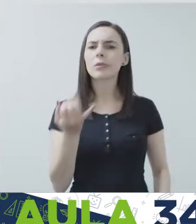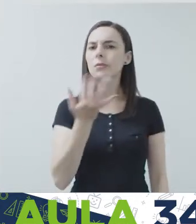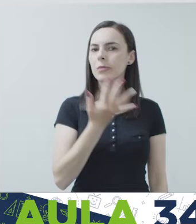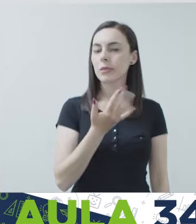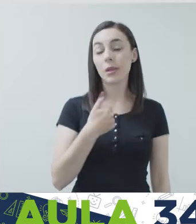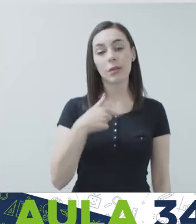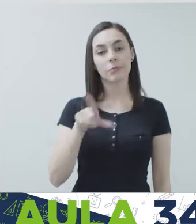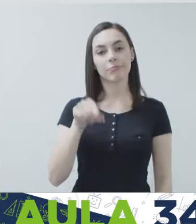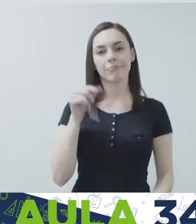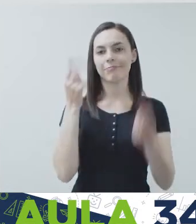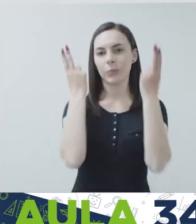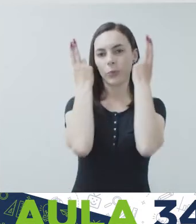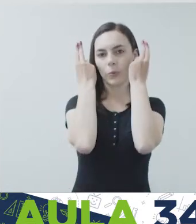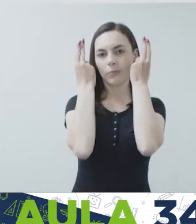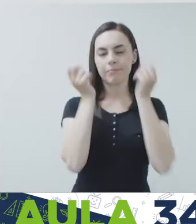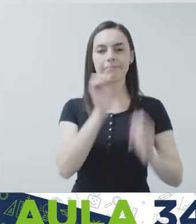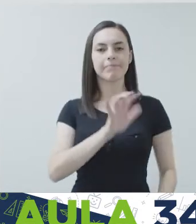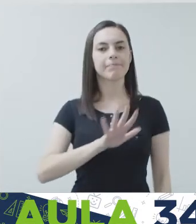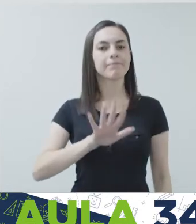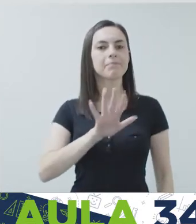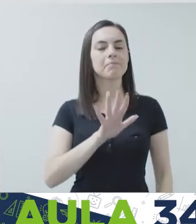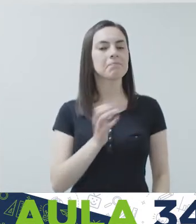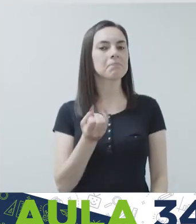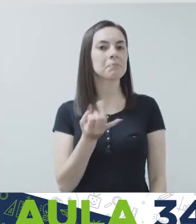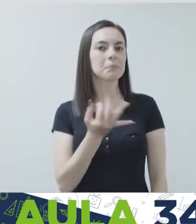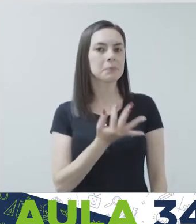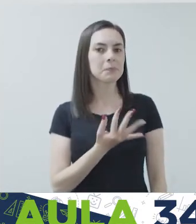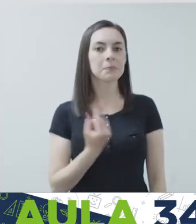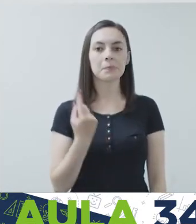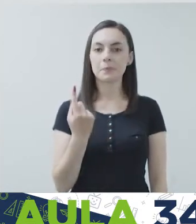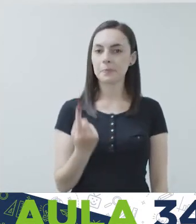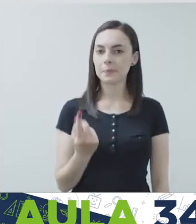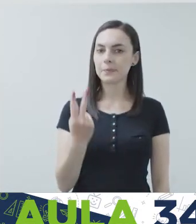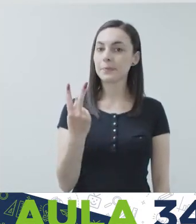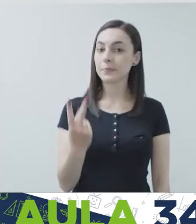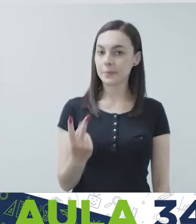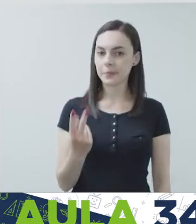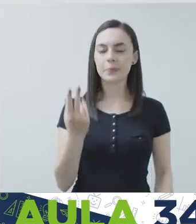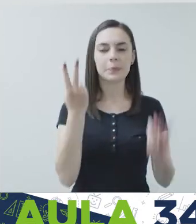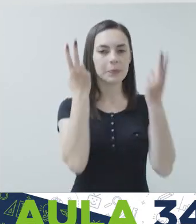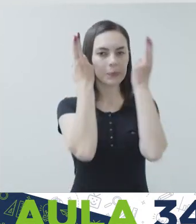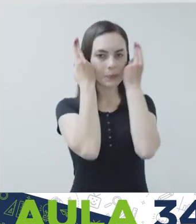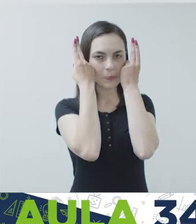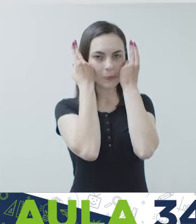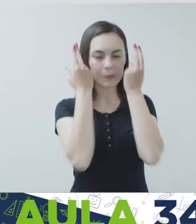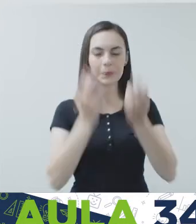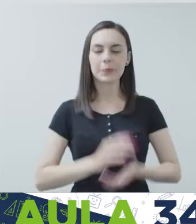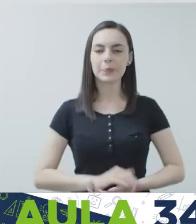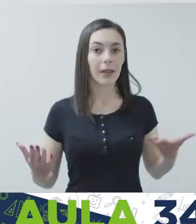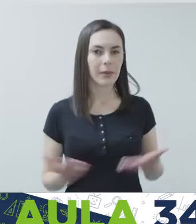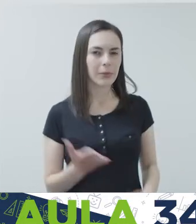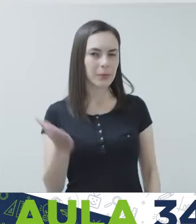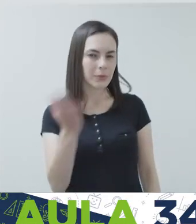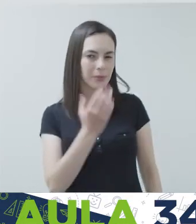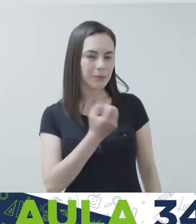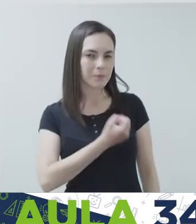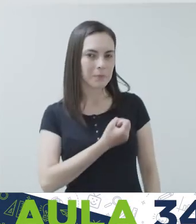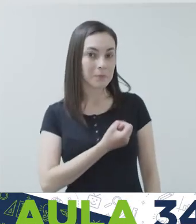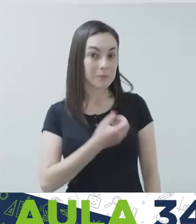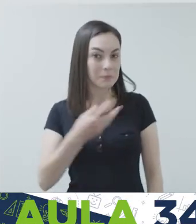o coelho agora para colocar aqui. Um, dois coelhos. Vamos para o número